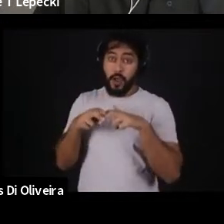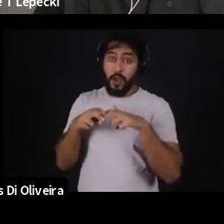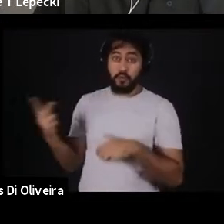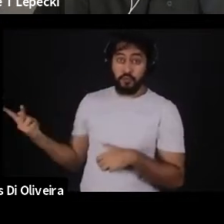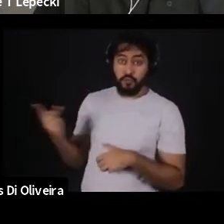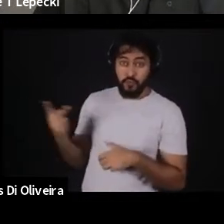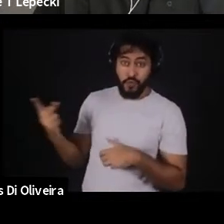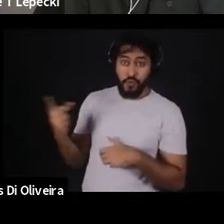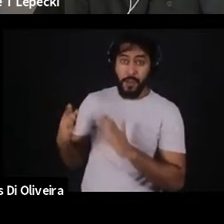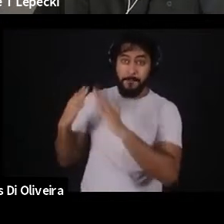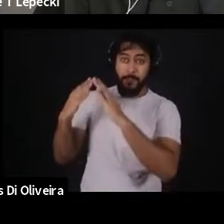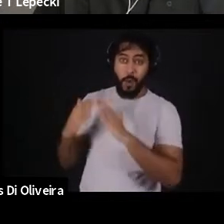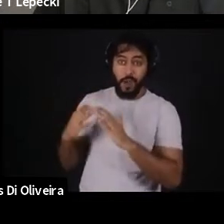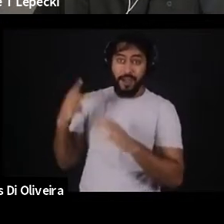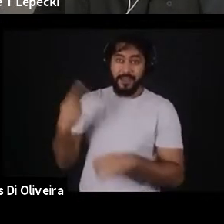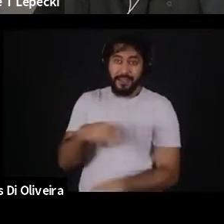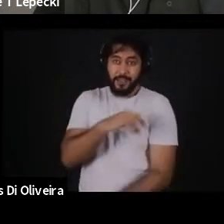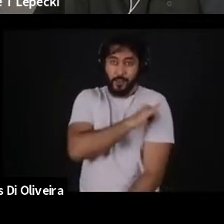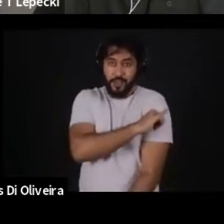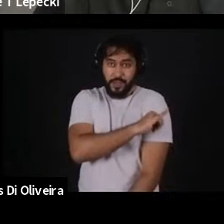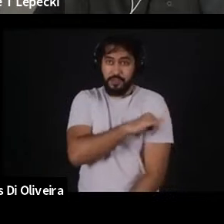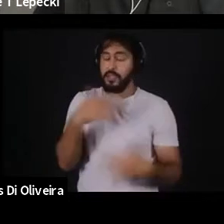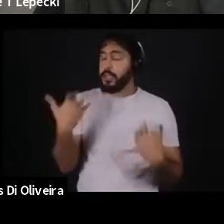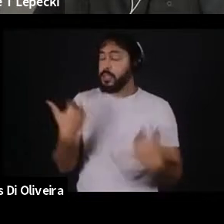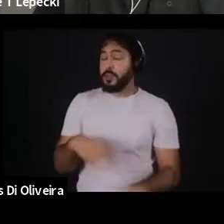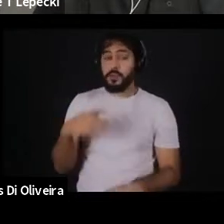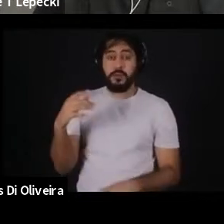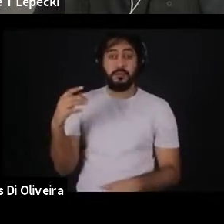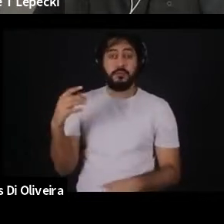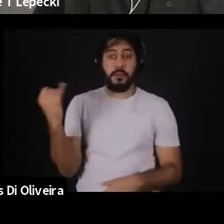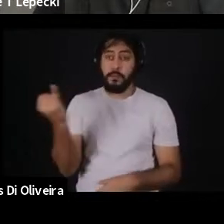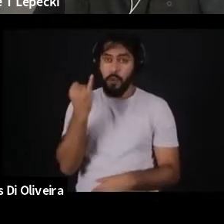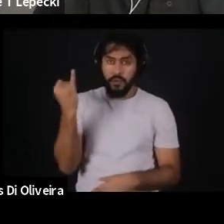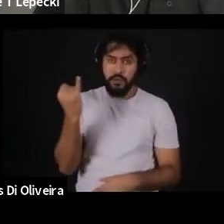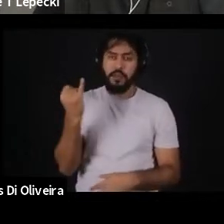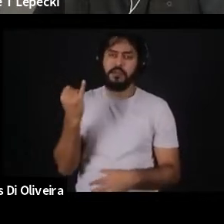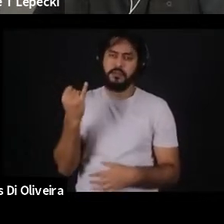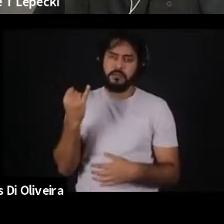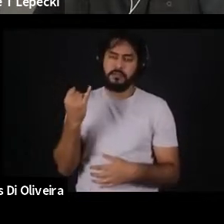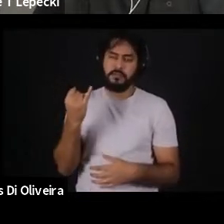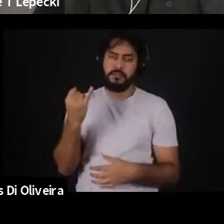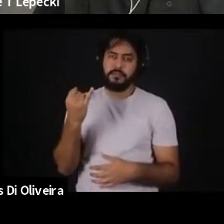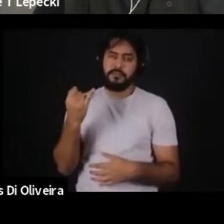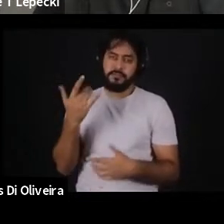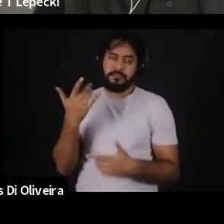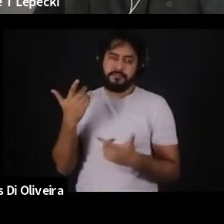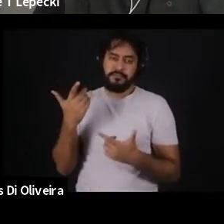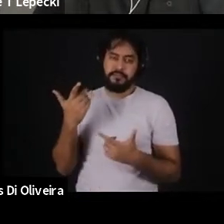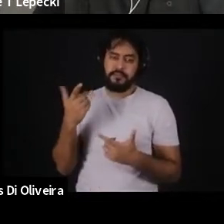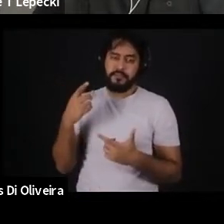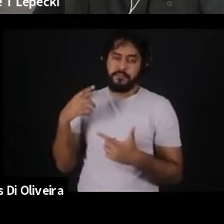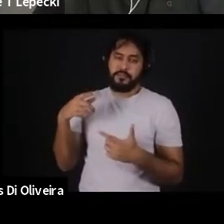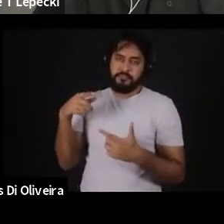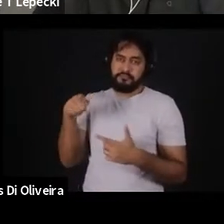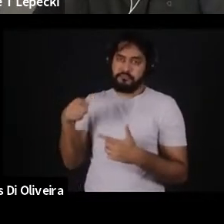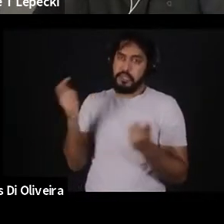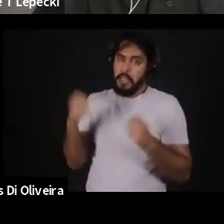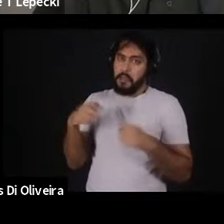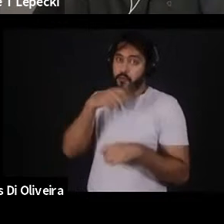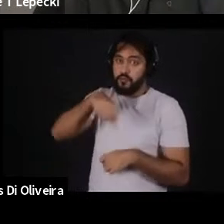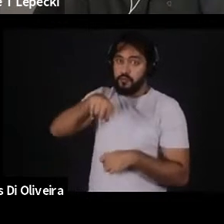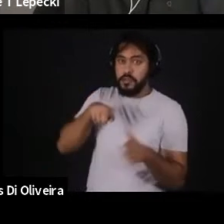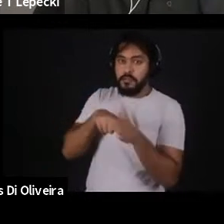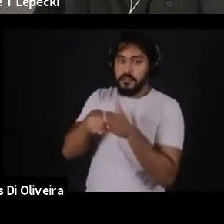aqui do Rio muito importante, muito, muito interessante, vale a pesquisa, que é o Refresco. Os artistas